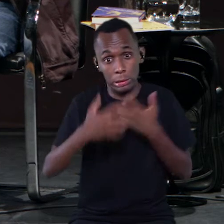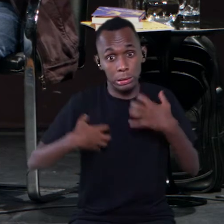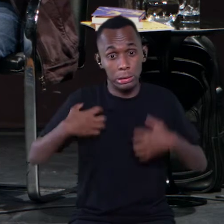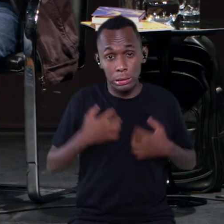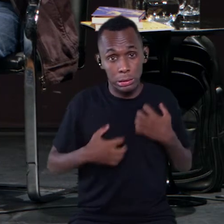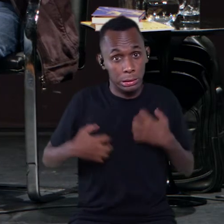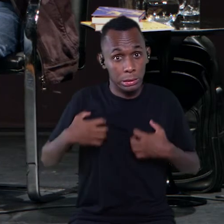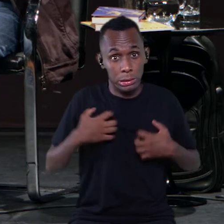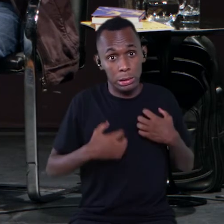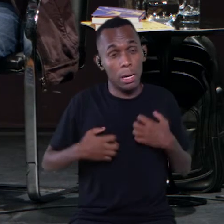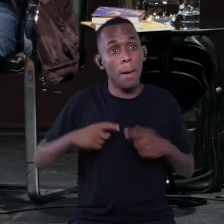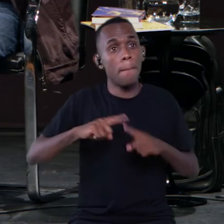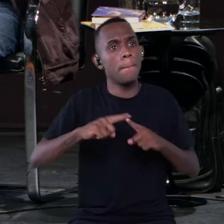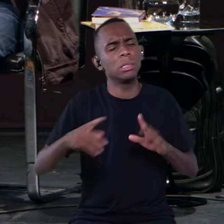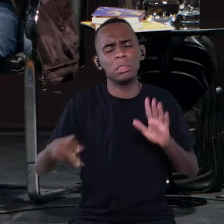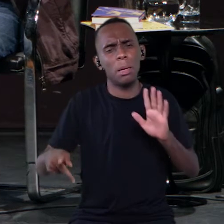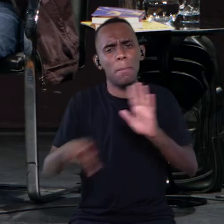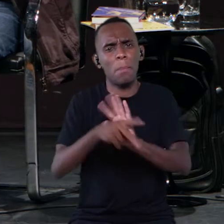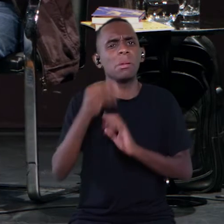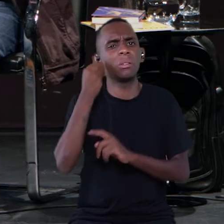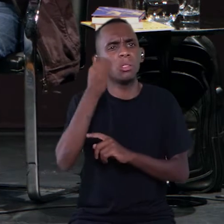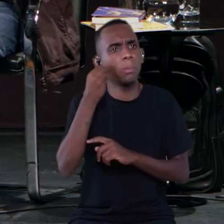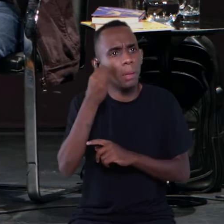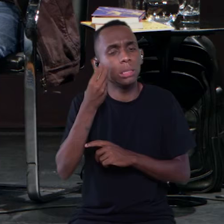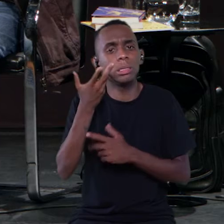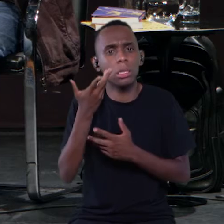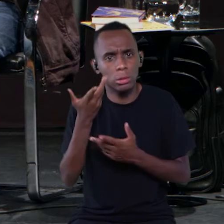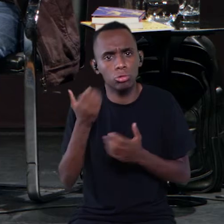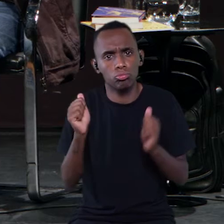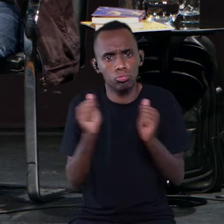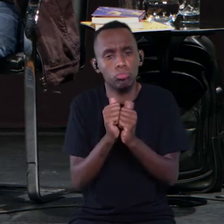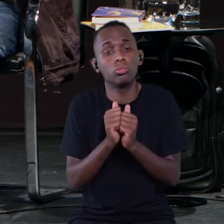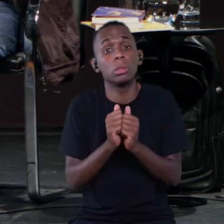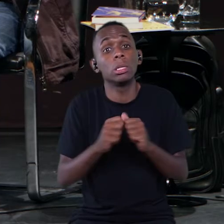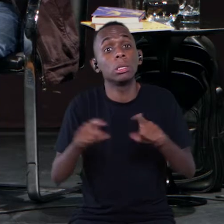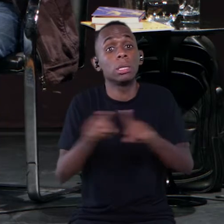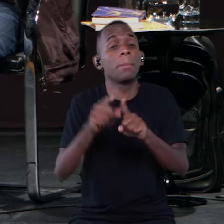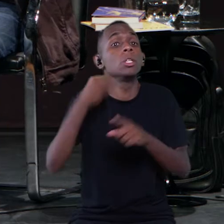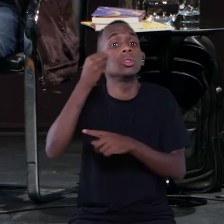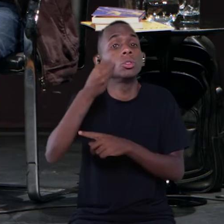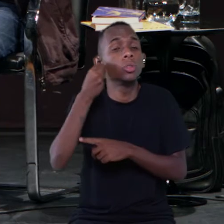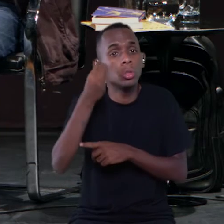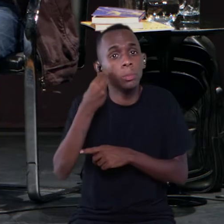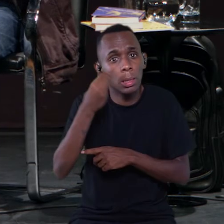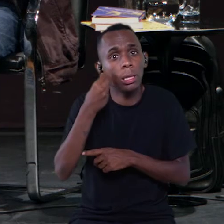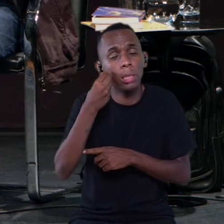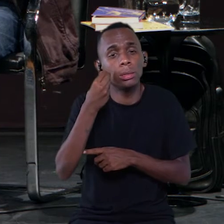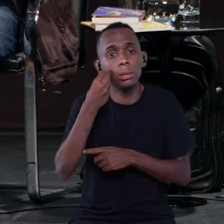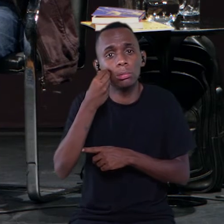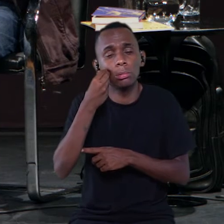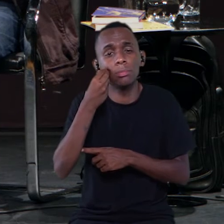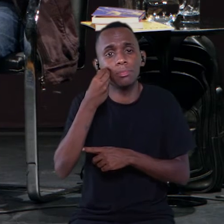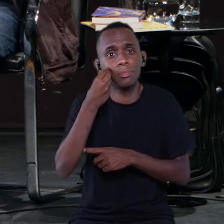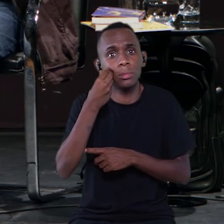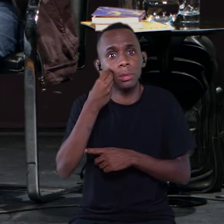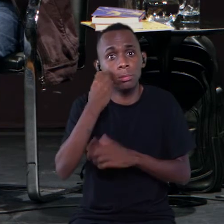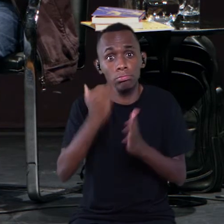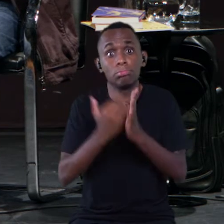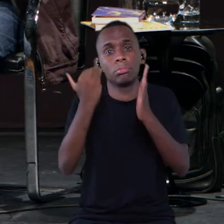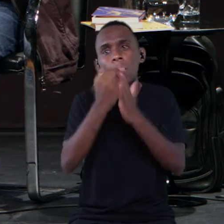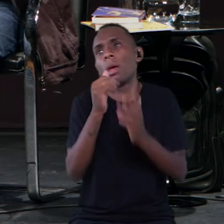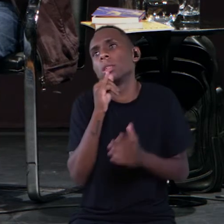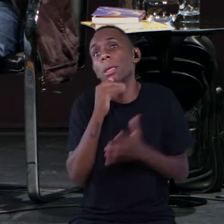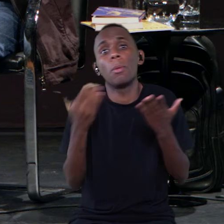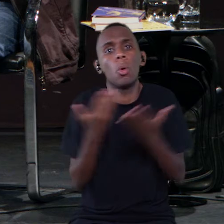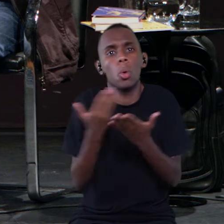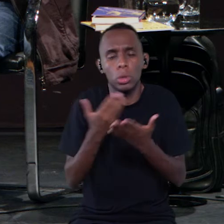como é próprio da própria experiência cultural, ao lado dessas histórias terríveis, histórias também profundamente edificantes. Quando você pensa hoje,